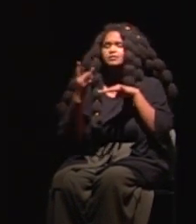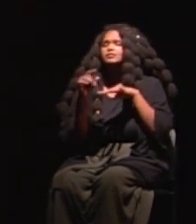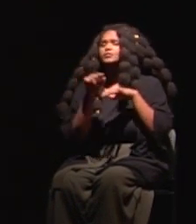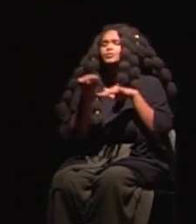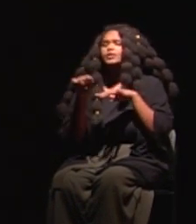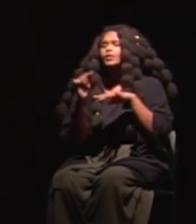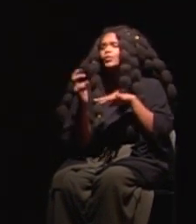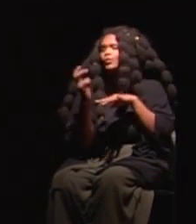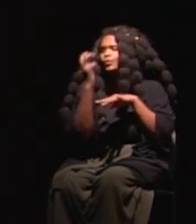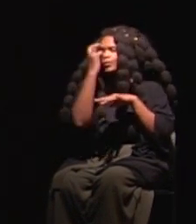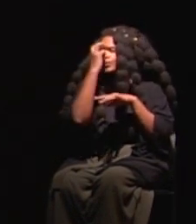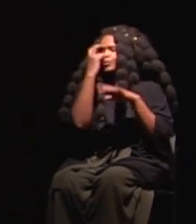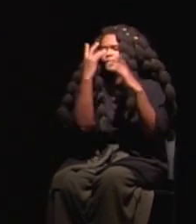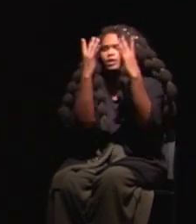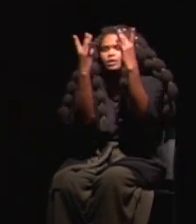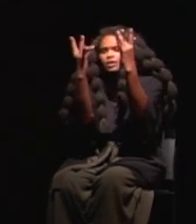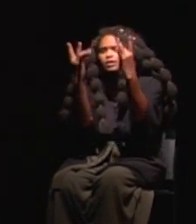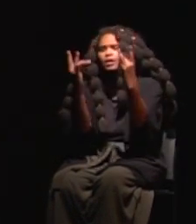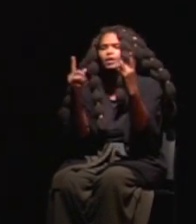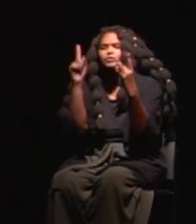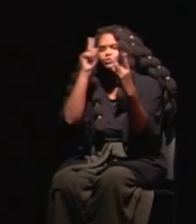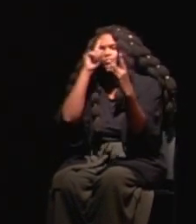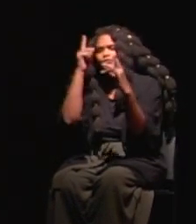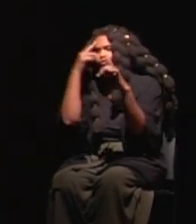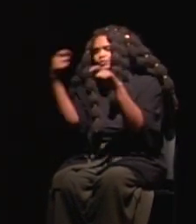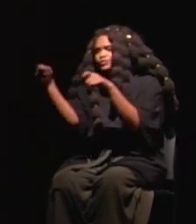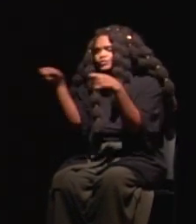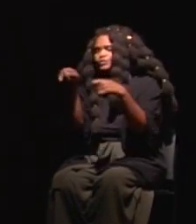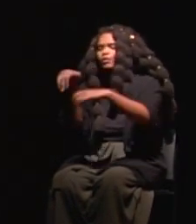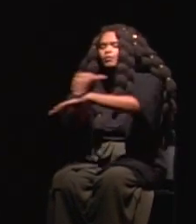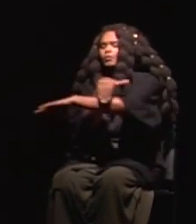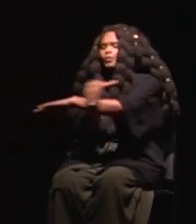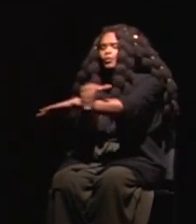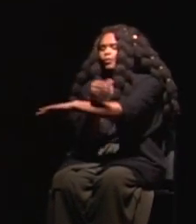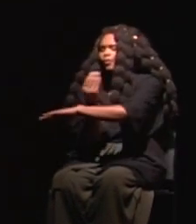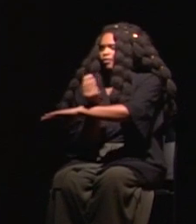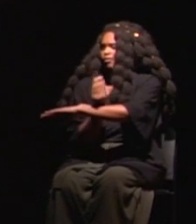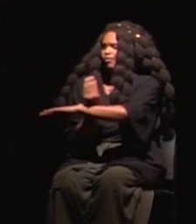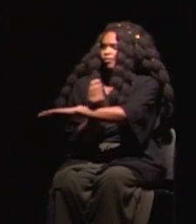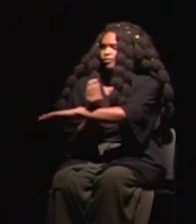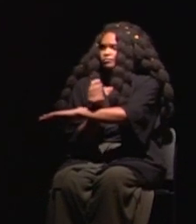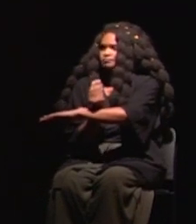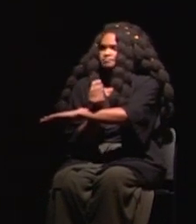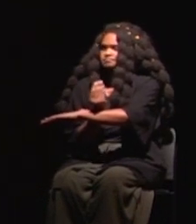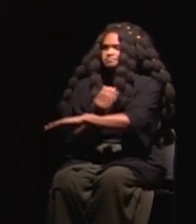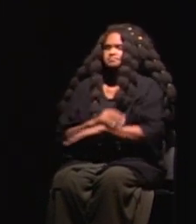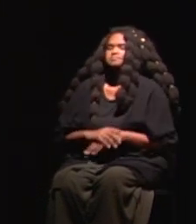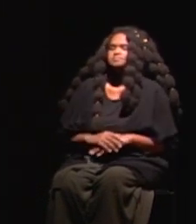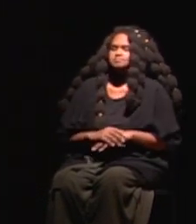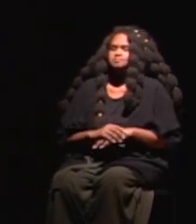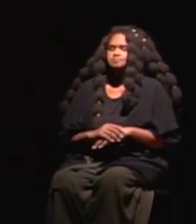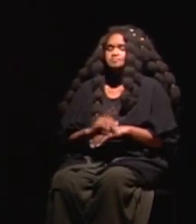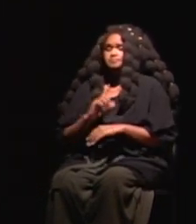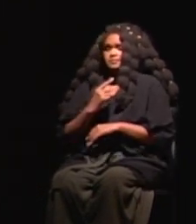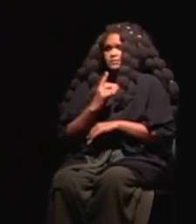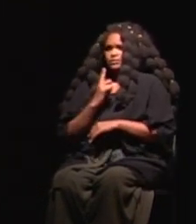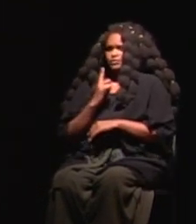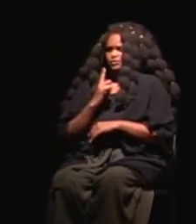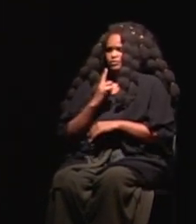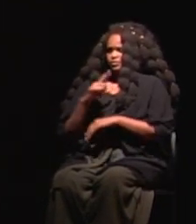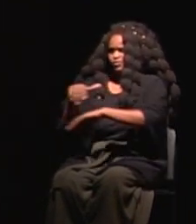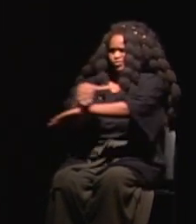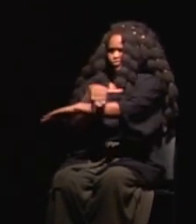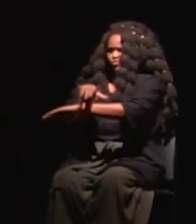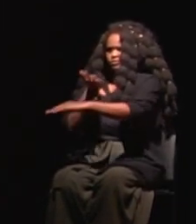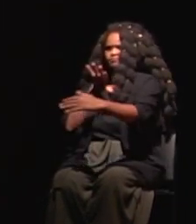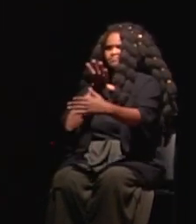cultura miúda do dia a dia, da rua. Nós tínhamos um vínculo com a rua